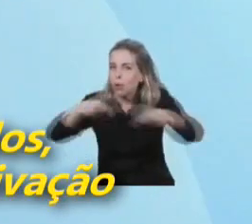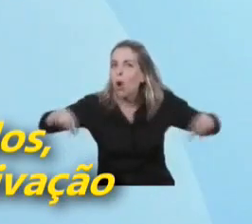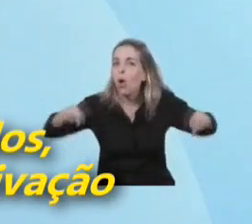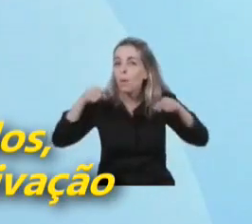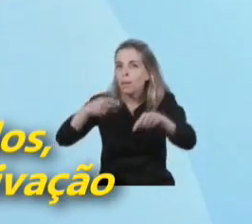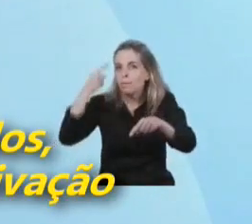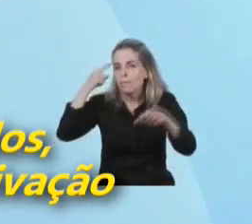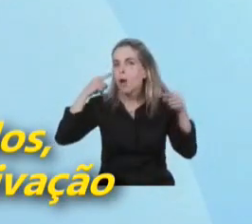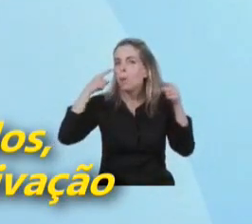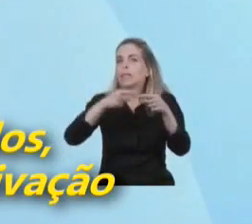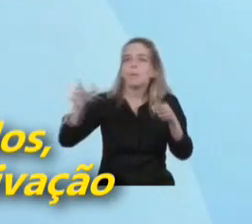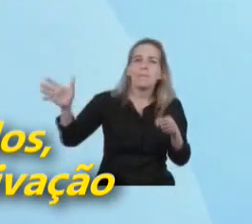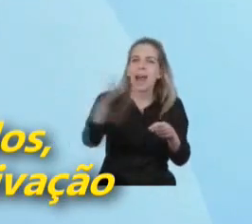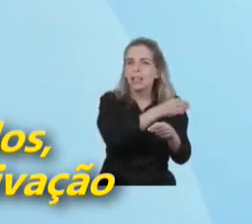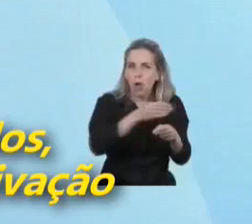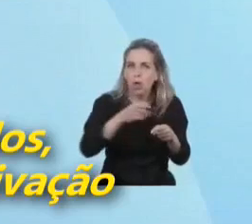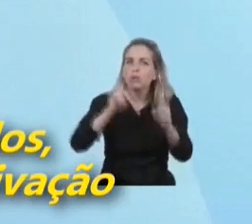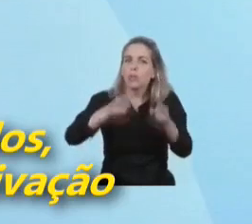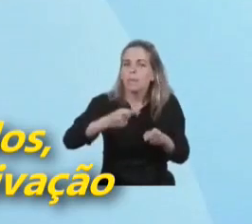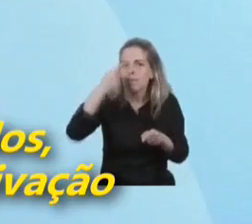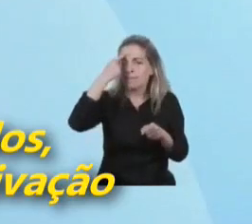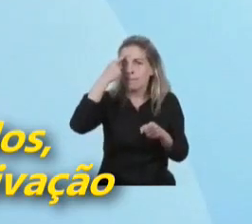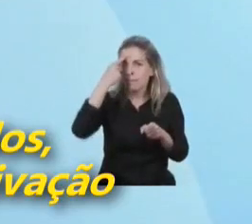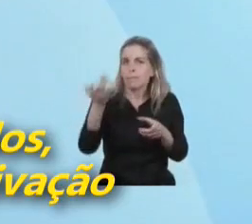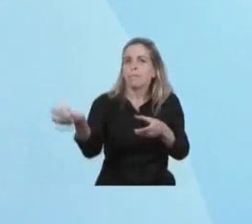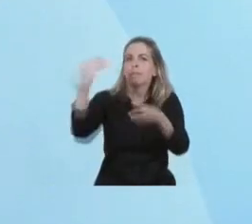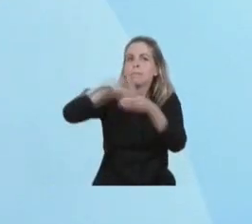eu gravei um ao se encontrar mas sectores Annabeth Luciano